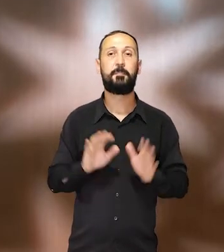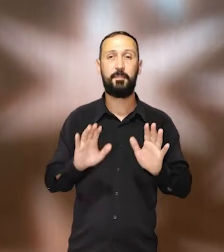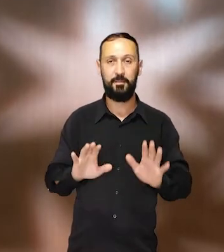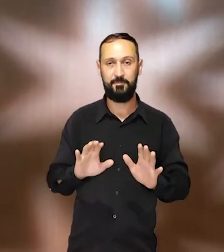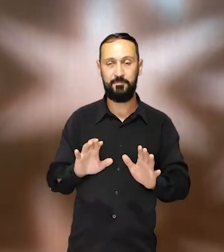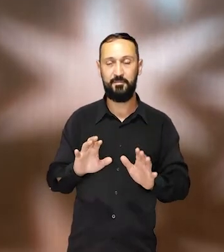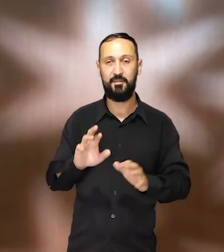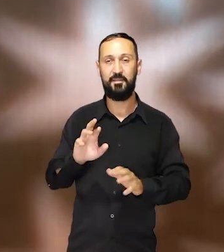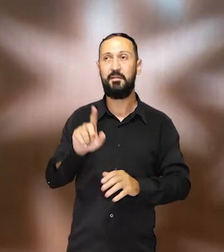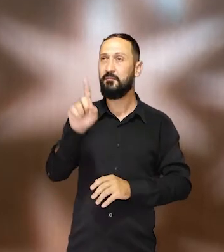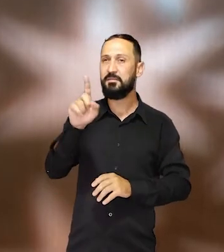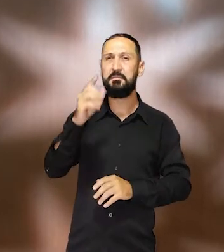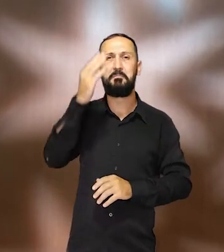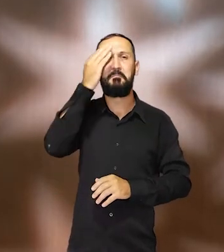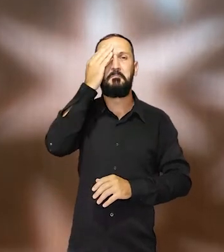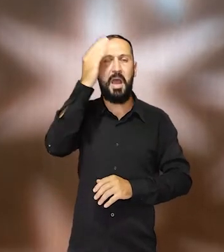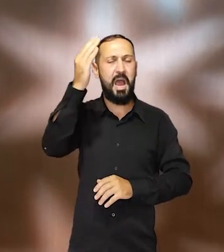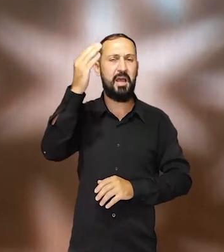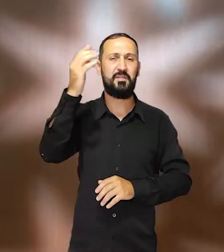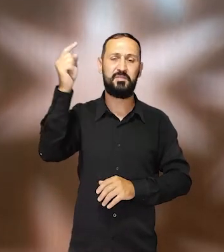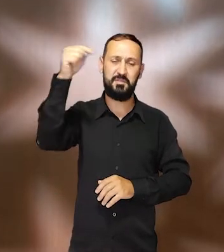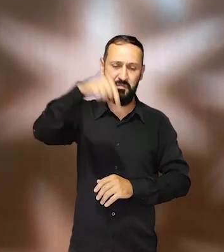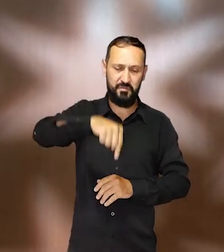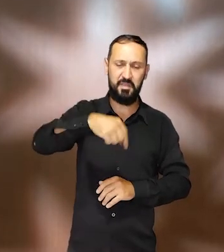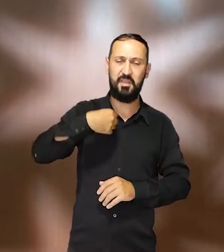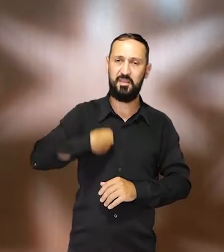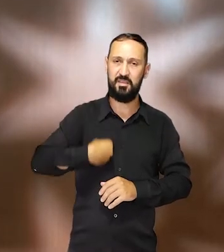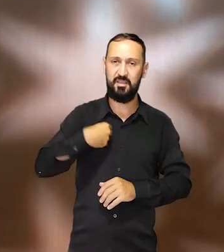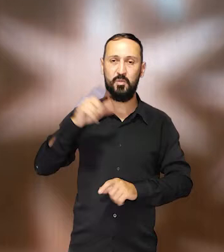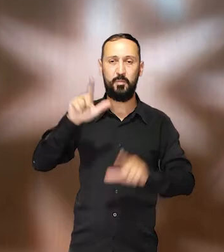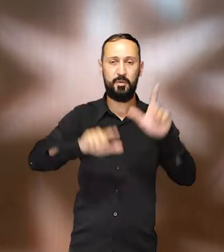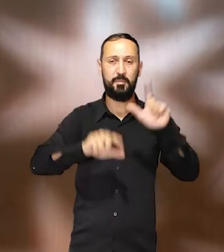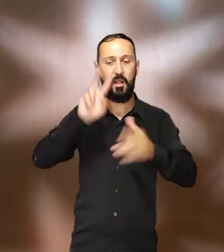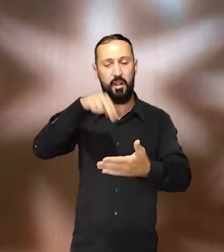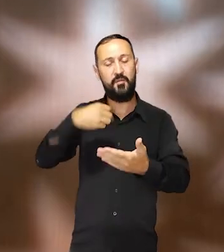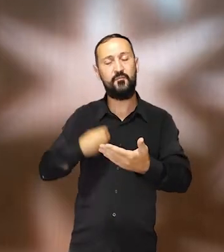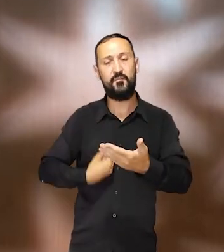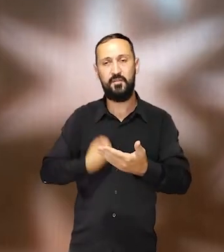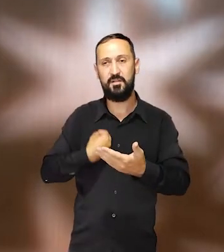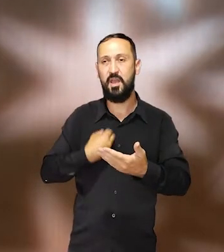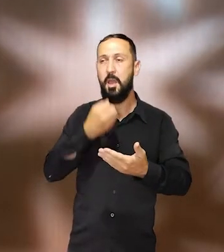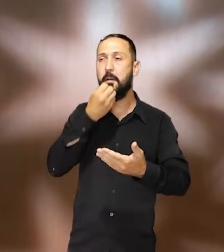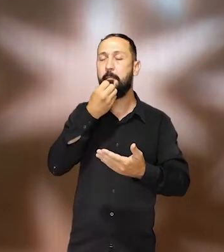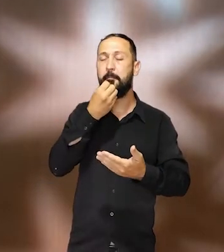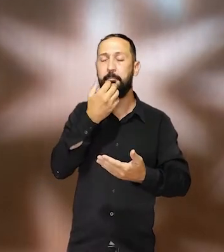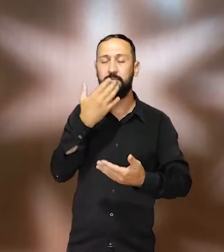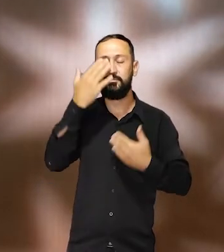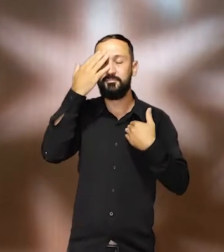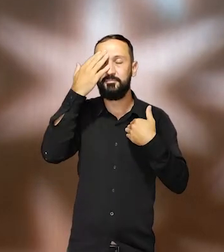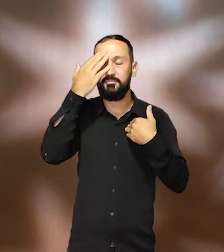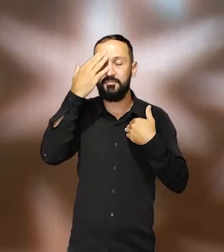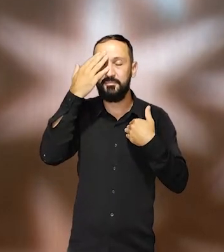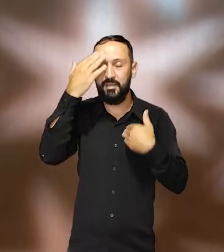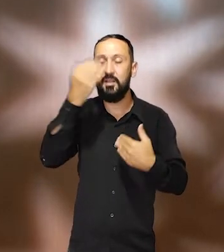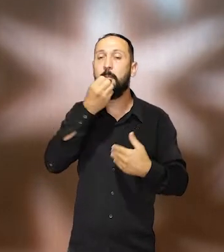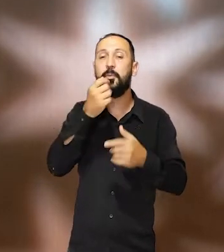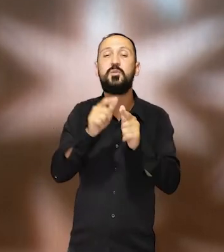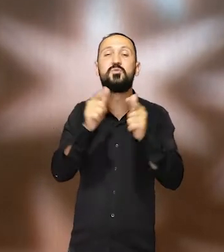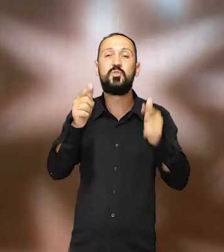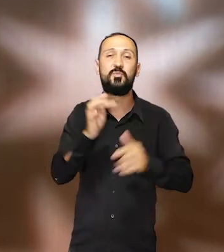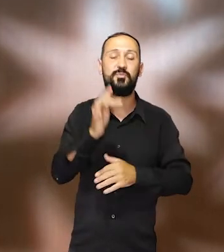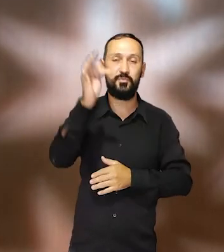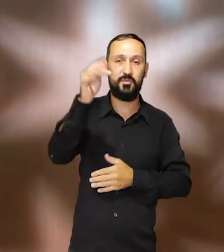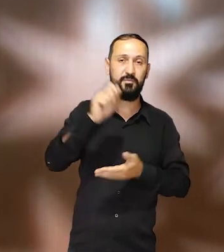Raquel, muito bom, né, contar com a sua participação aqui no Ler é Viver. Muito obrigado e boa sorte nas suas